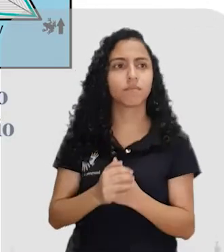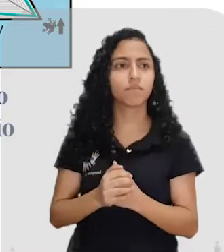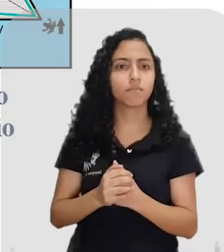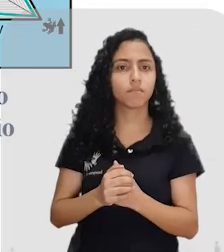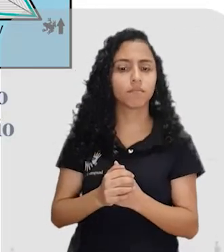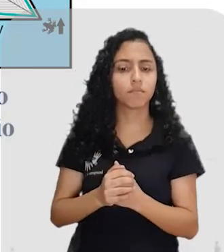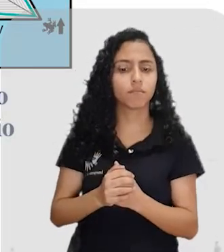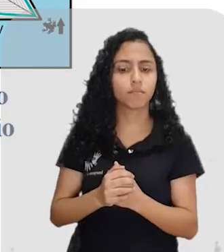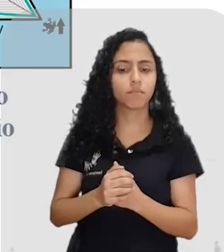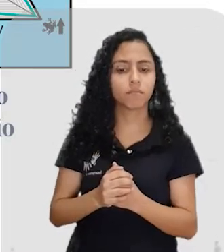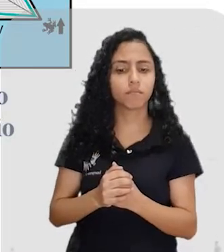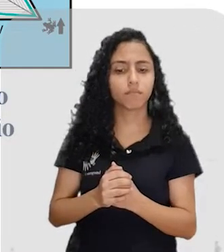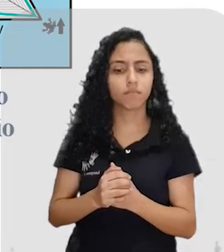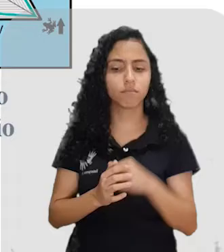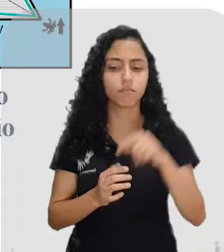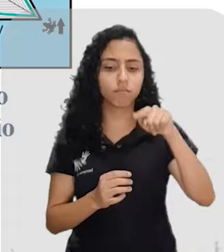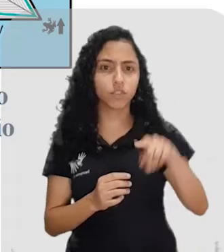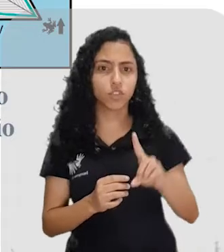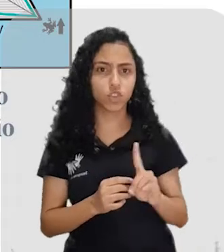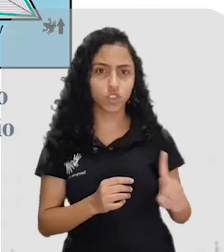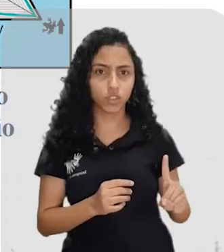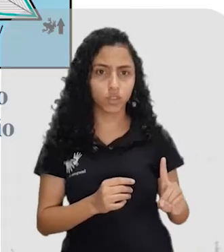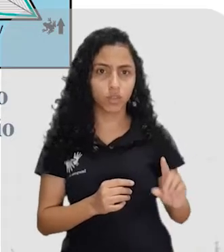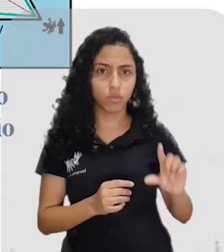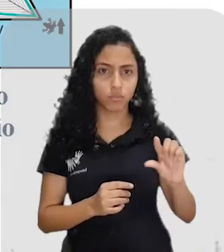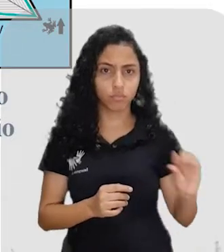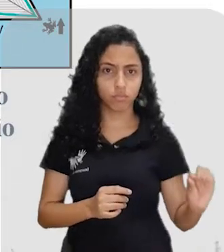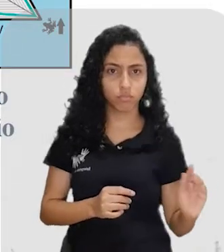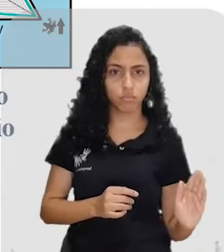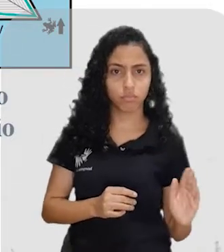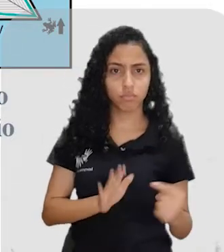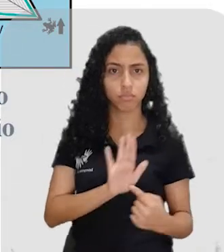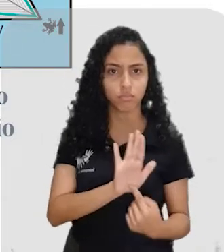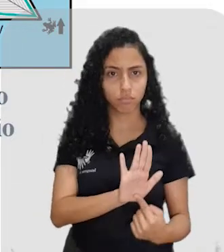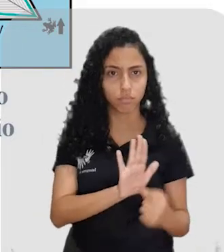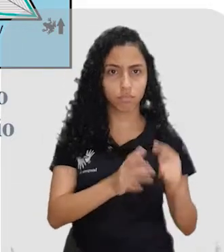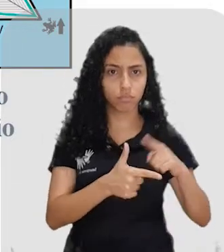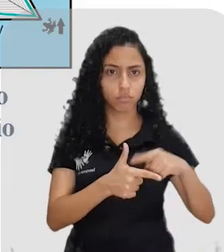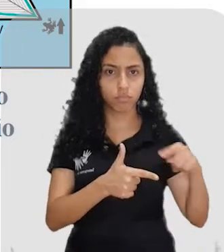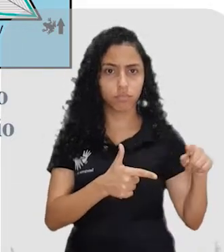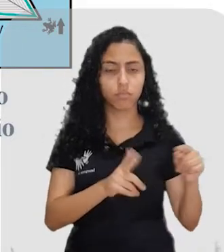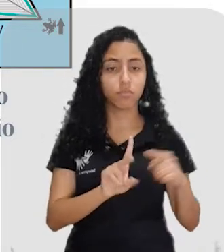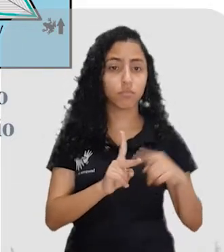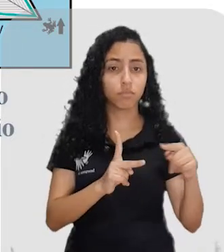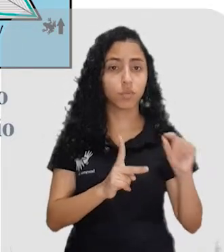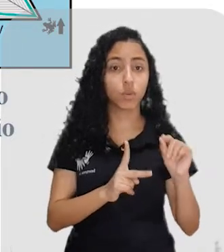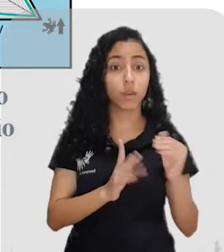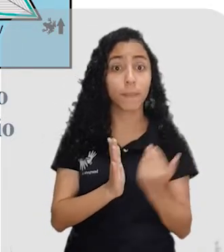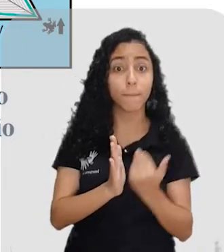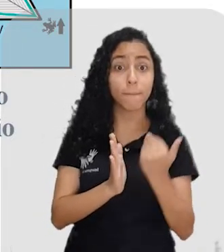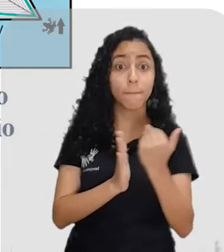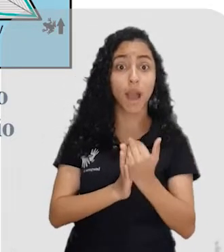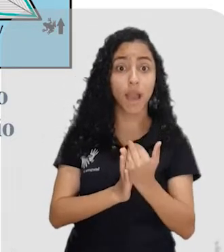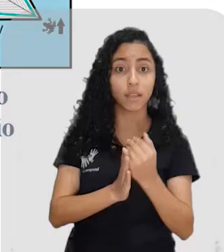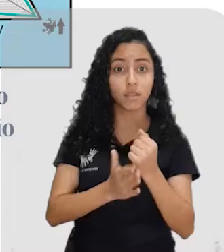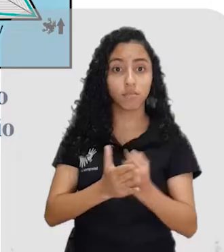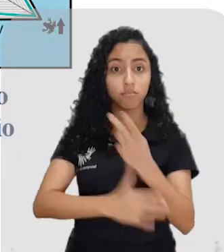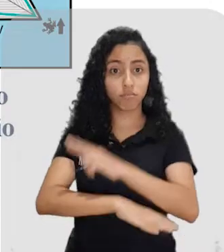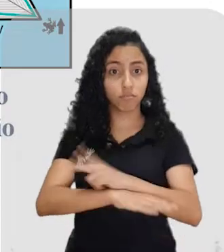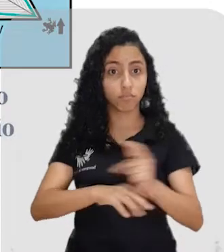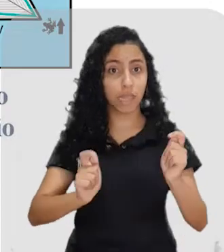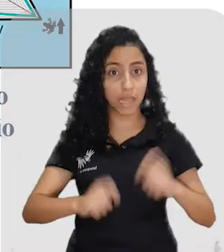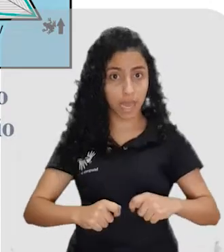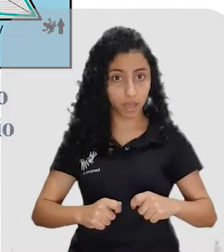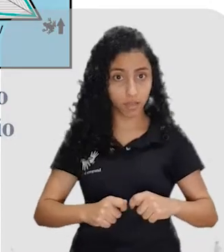uma ponta, né, que é a ponta inferior direita, que mostra, que o gráfico mostra, né, que é onde eu teria o maior ganho